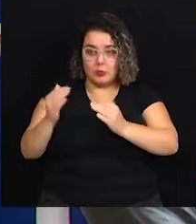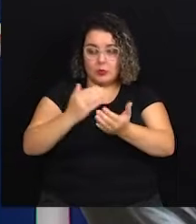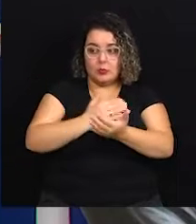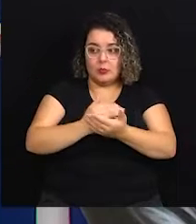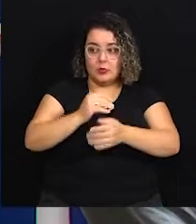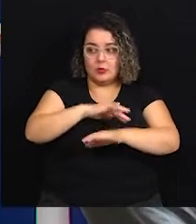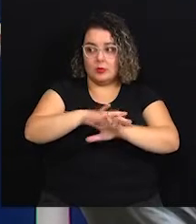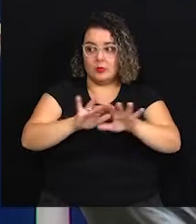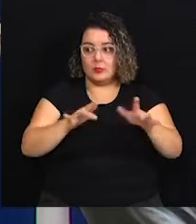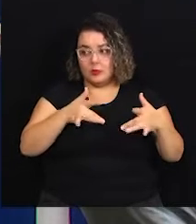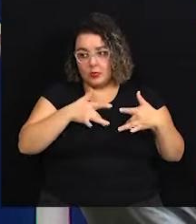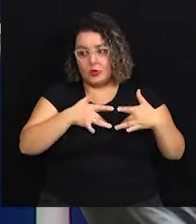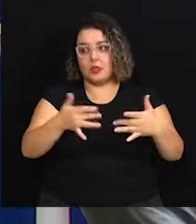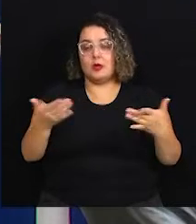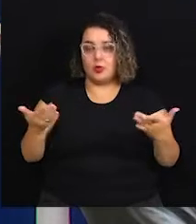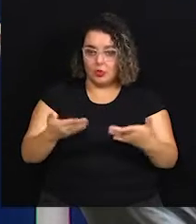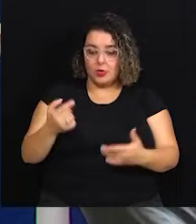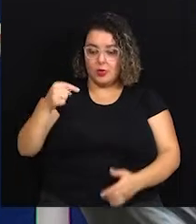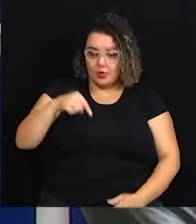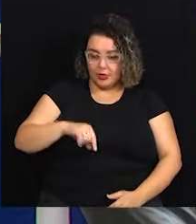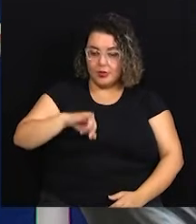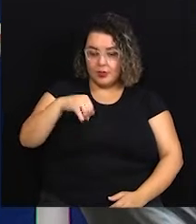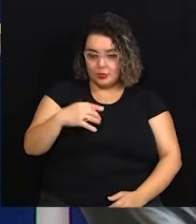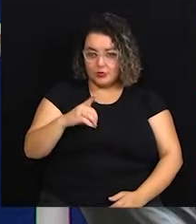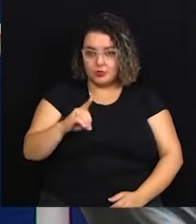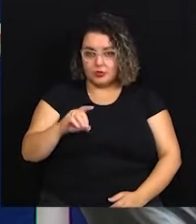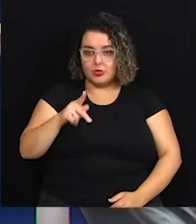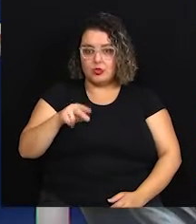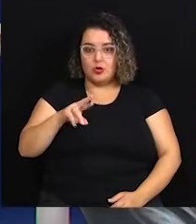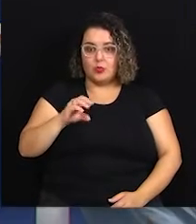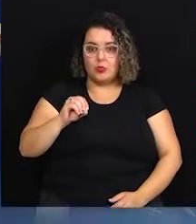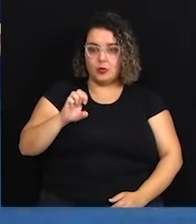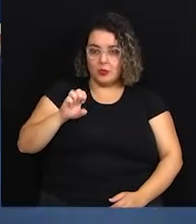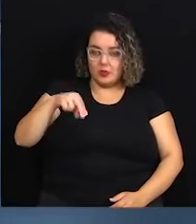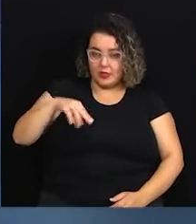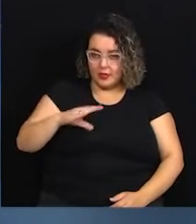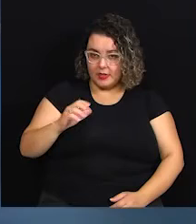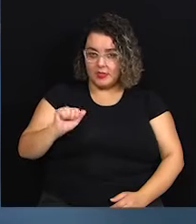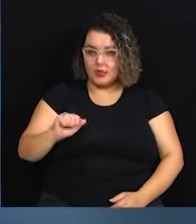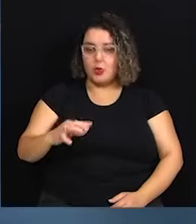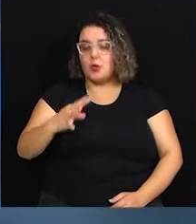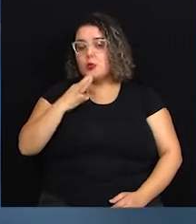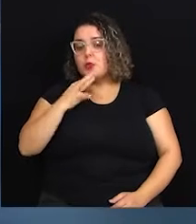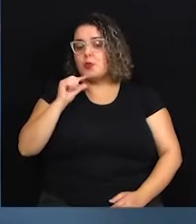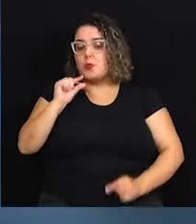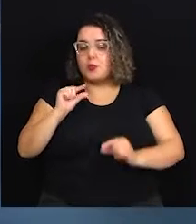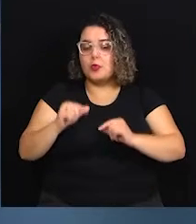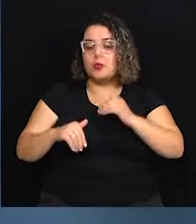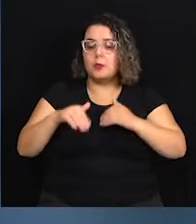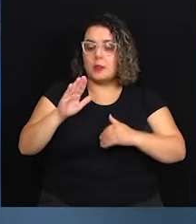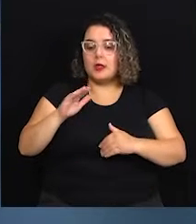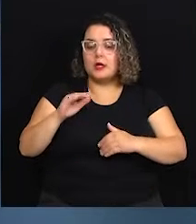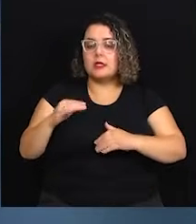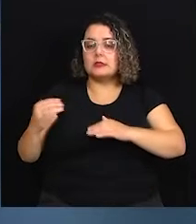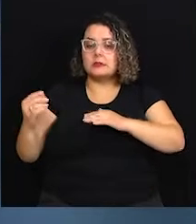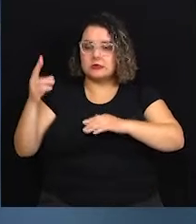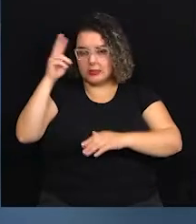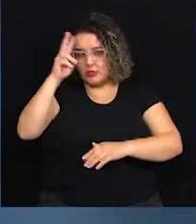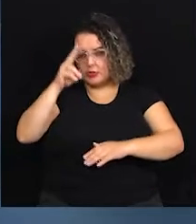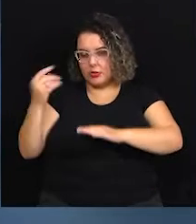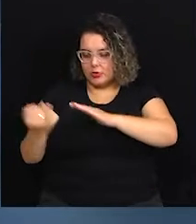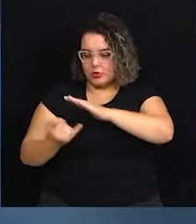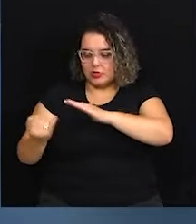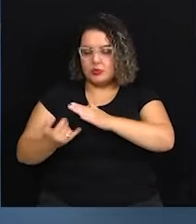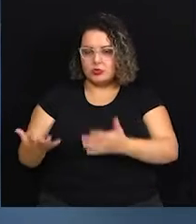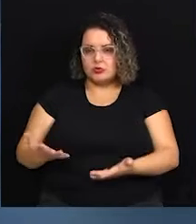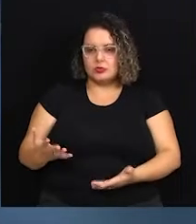Mãos Solidárias agora, a gente está aqui no Jardim Proença, conhecendo um pouco mais da história do CAIS, que é o Centro de Apoio e Integração